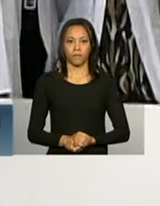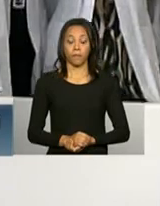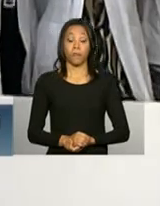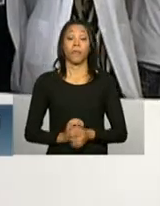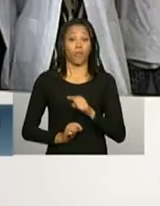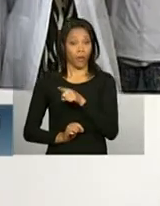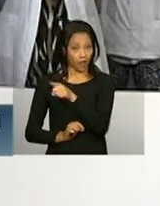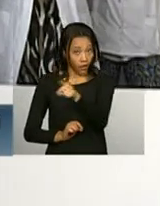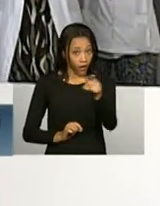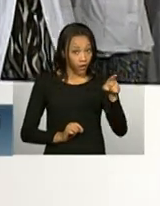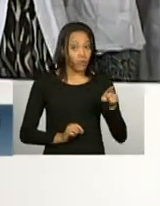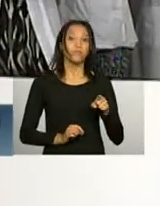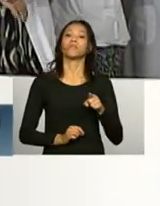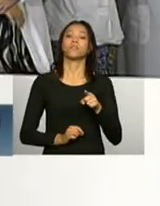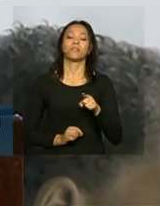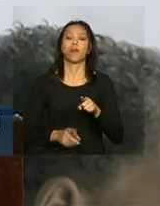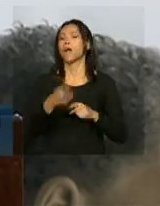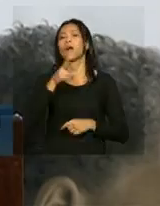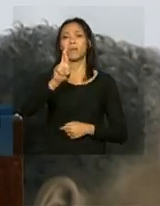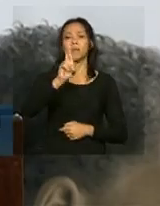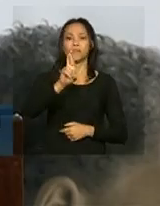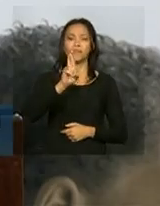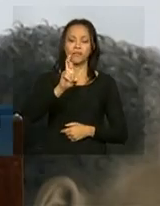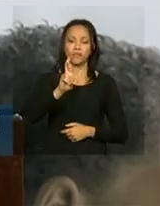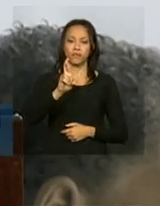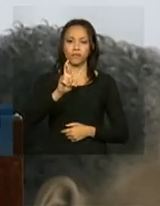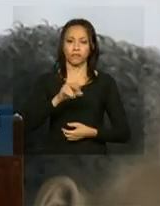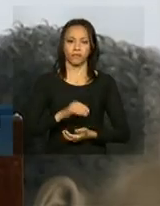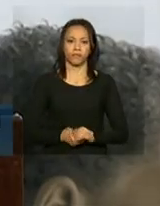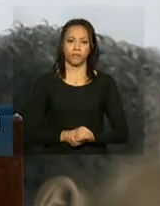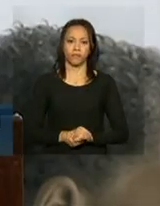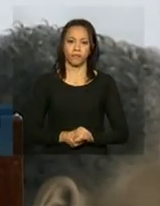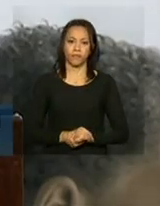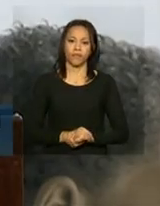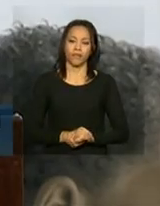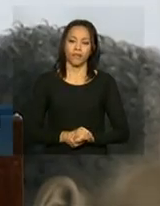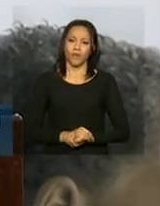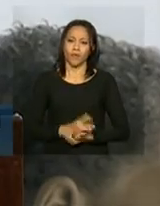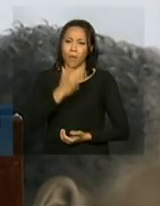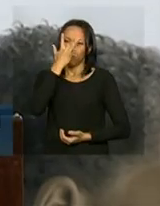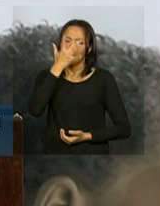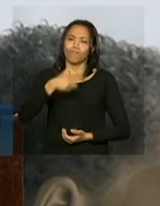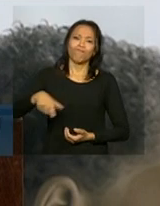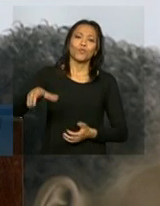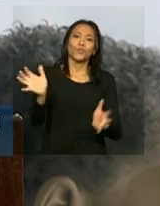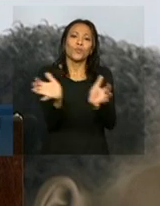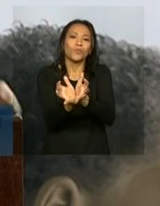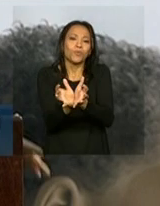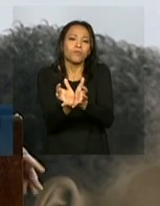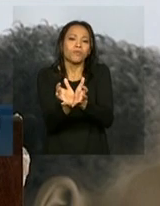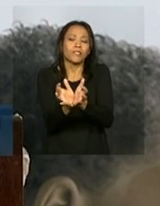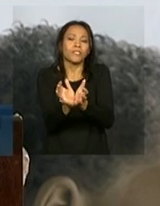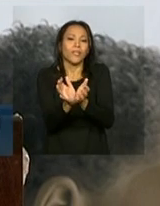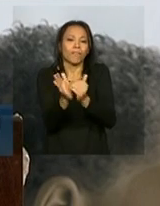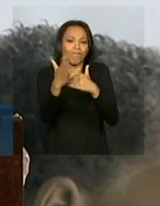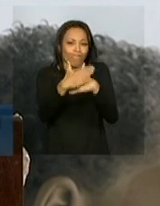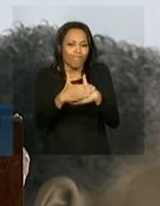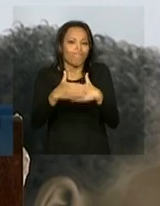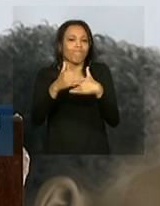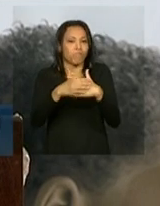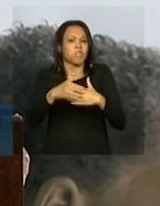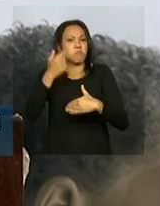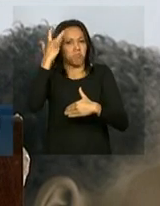eles representam uma parte generosa e competente do nosso